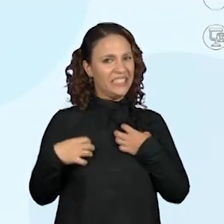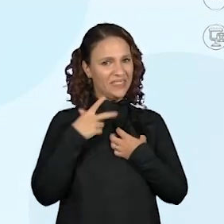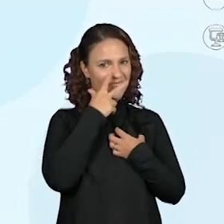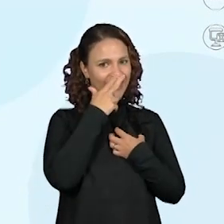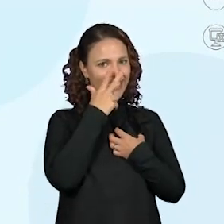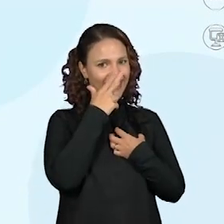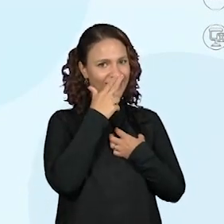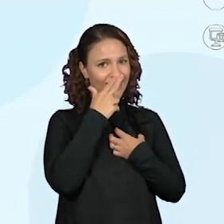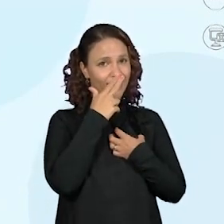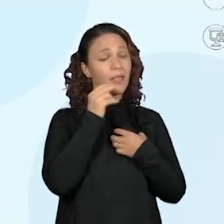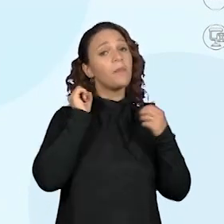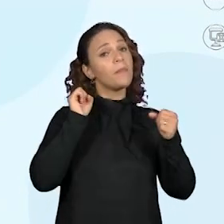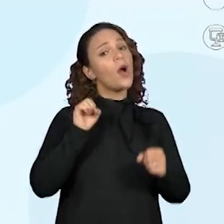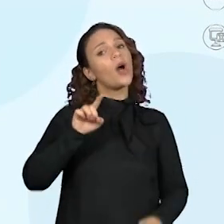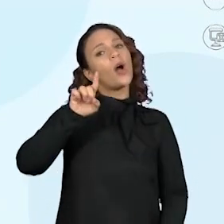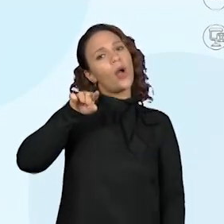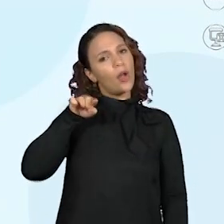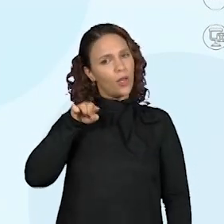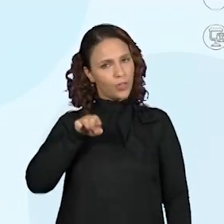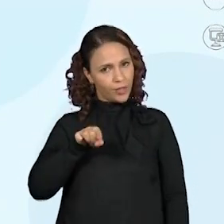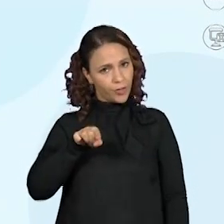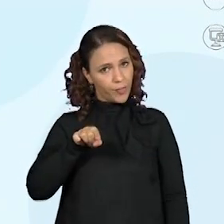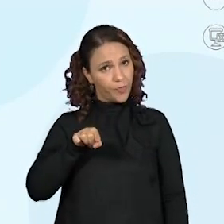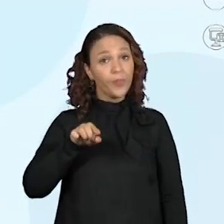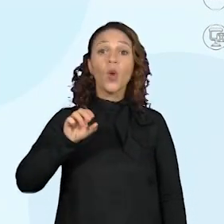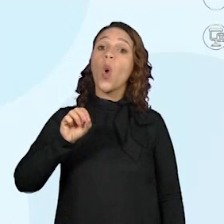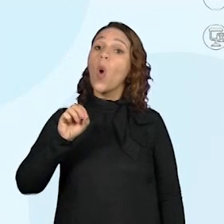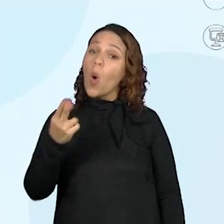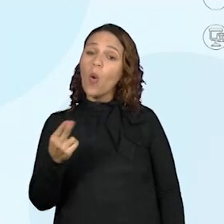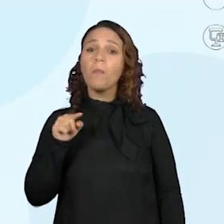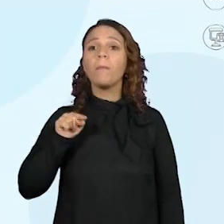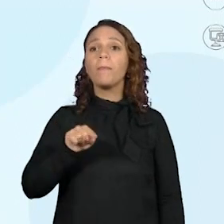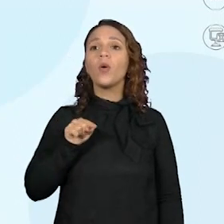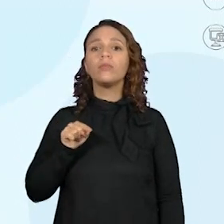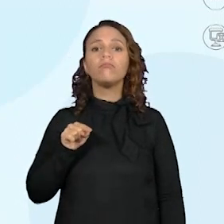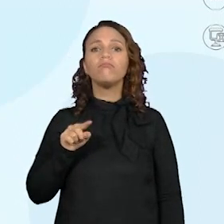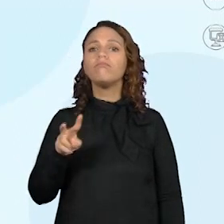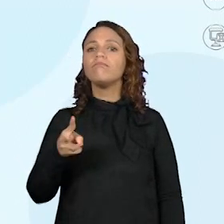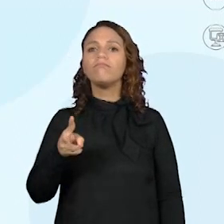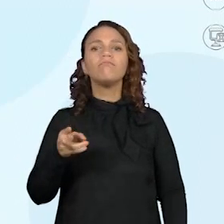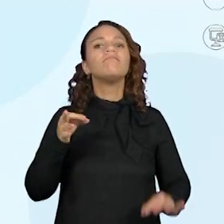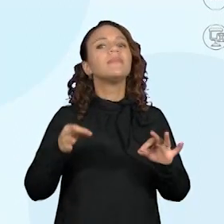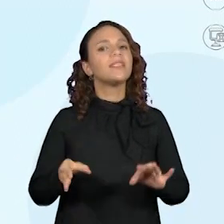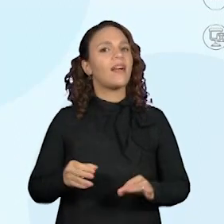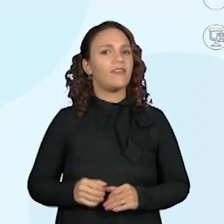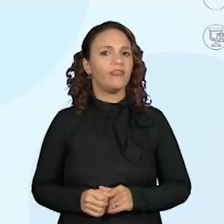exclamação? Mas também, se eu colocasse aqui um ponto final, não teria problema.